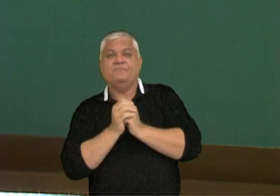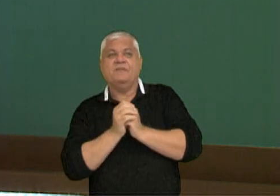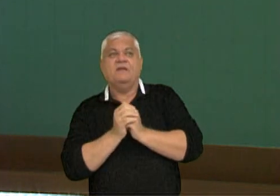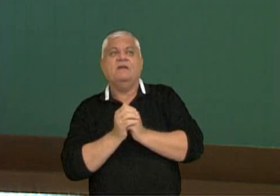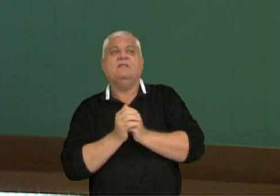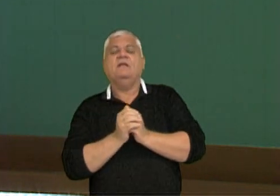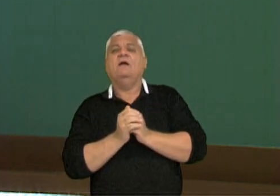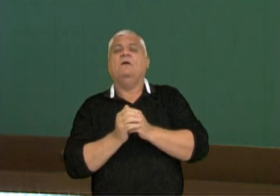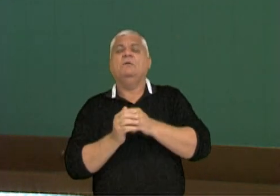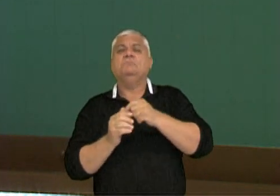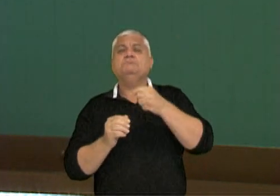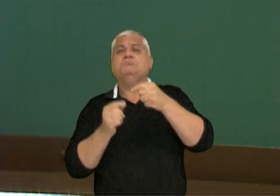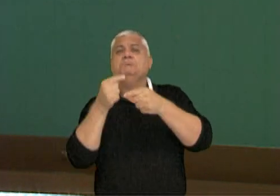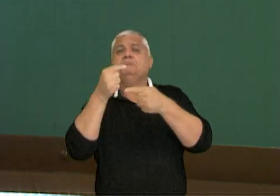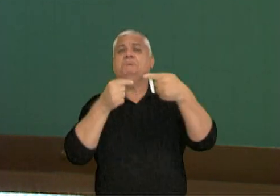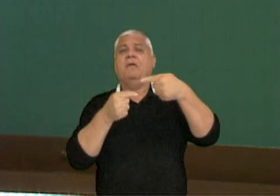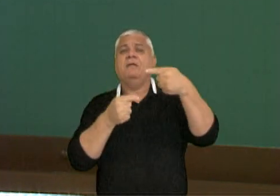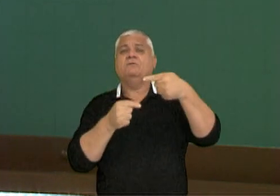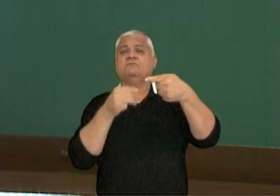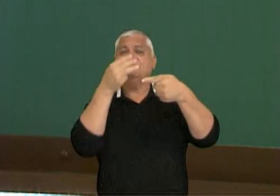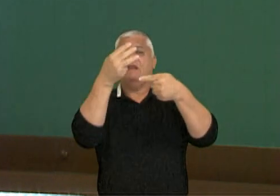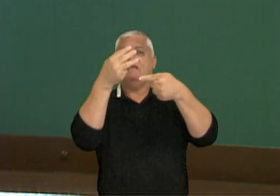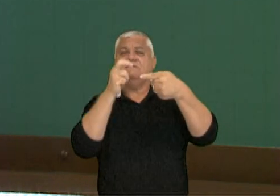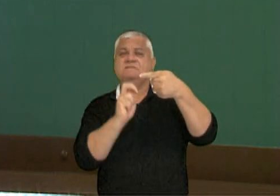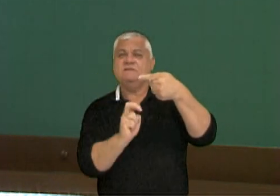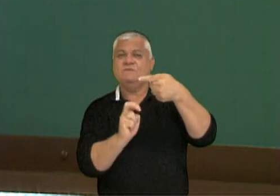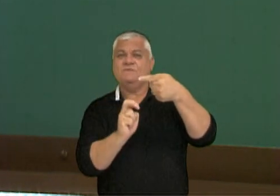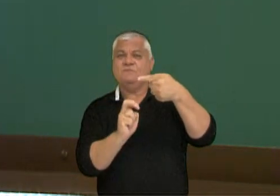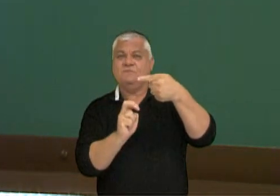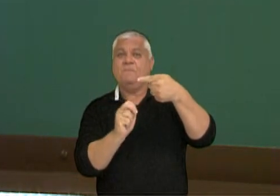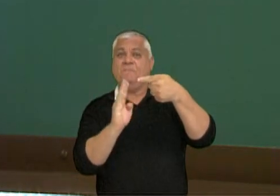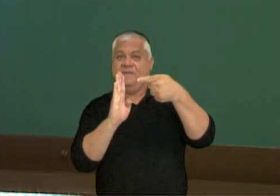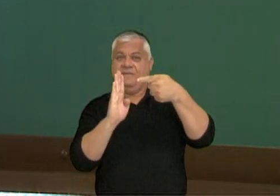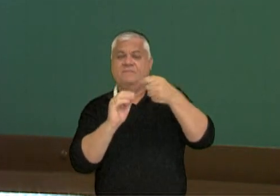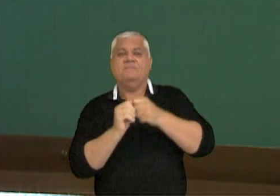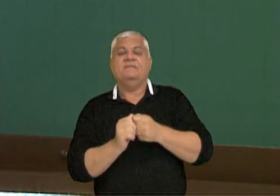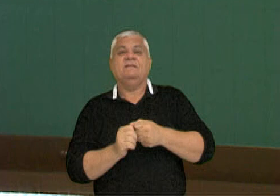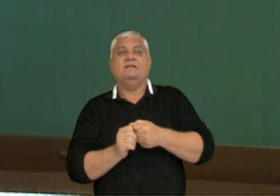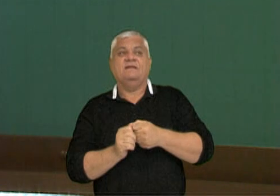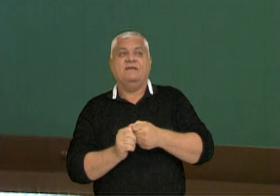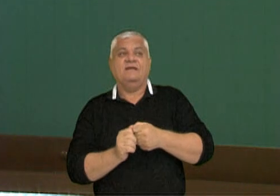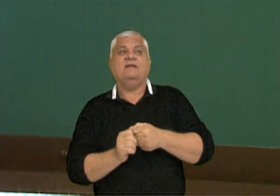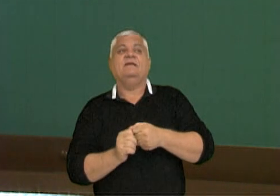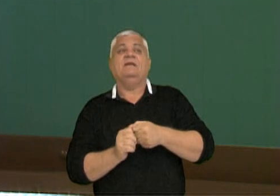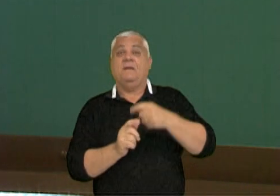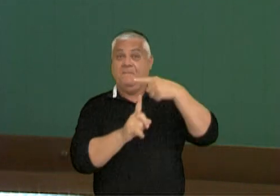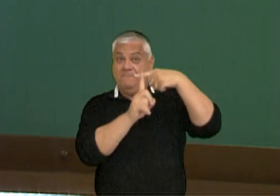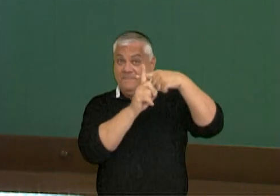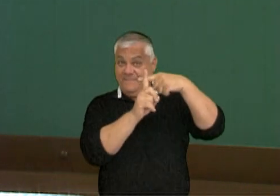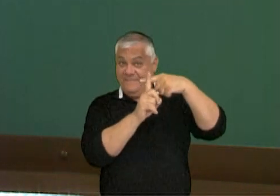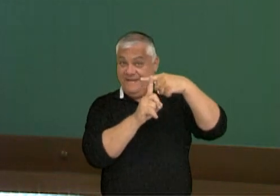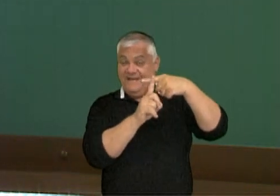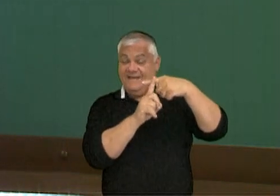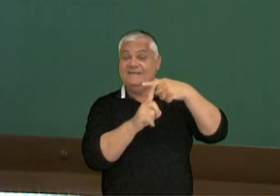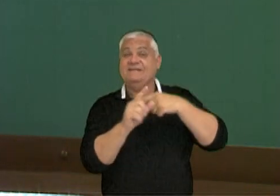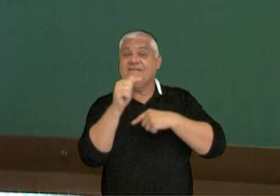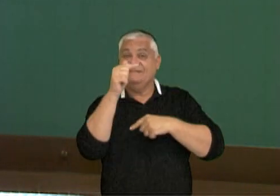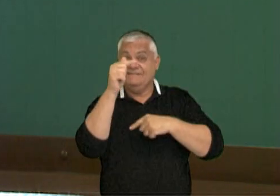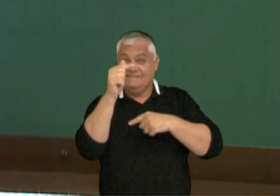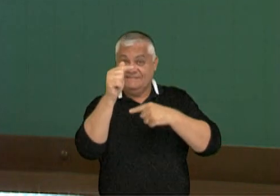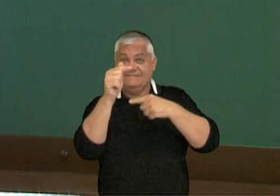menos 3/5 e marcar o ponto B. Localizar mais, veja que é